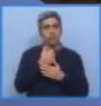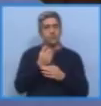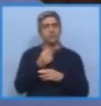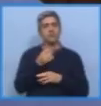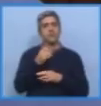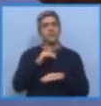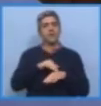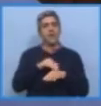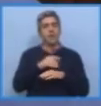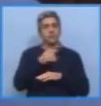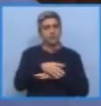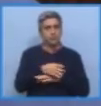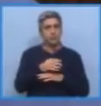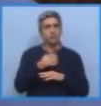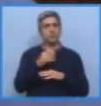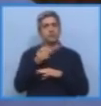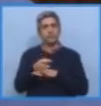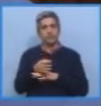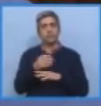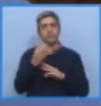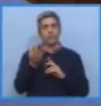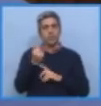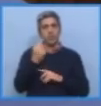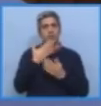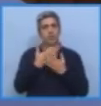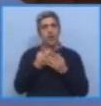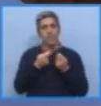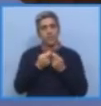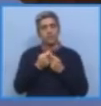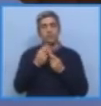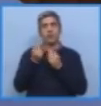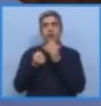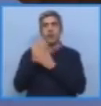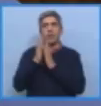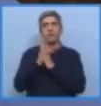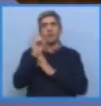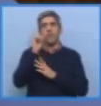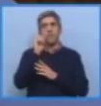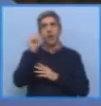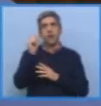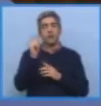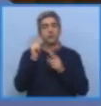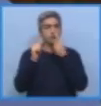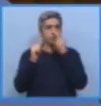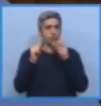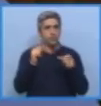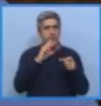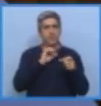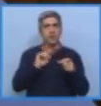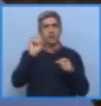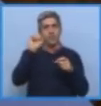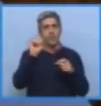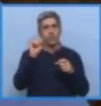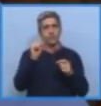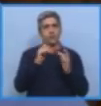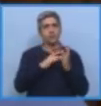portanto, aproximou novamente o Criador da criatura, Deus como Pai, do homem como seu Filho redimido em